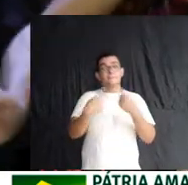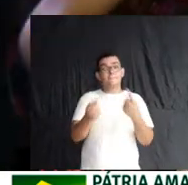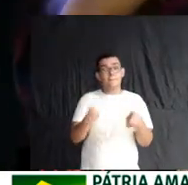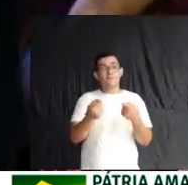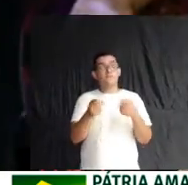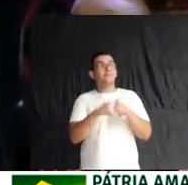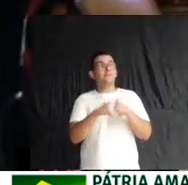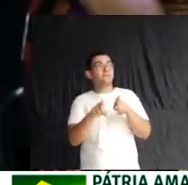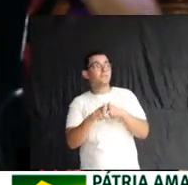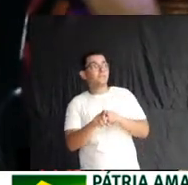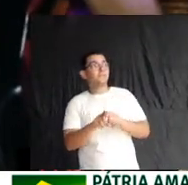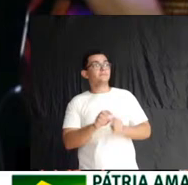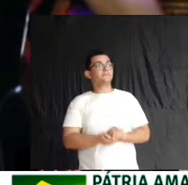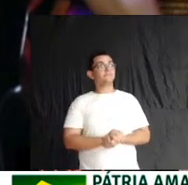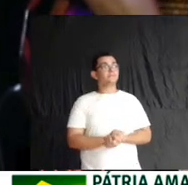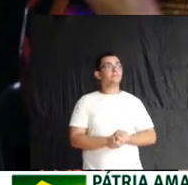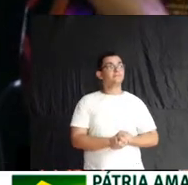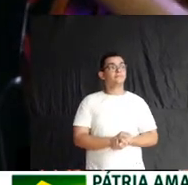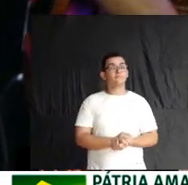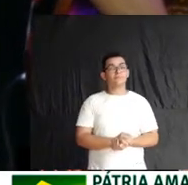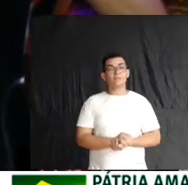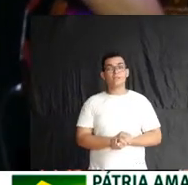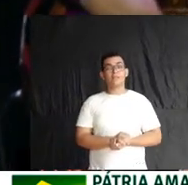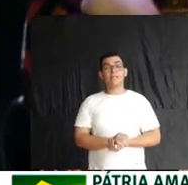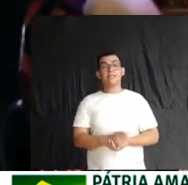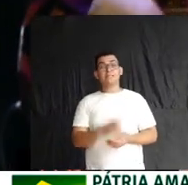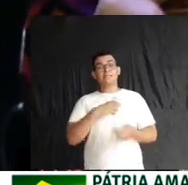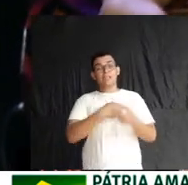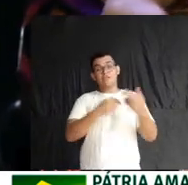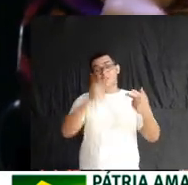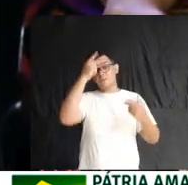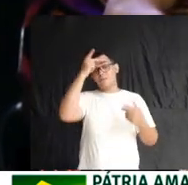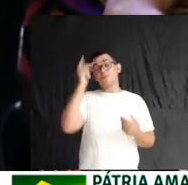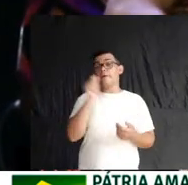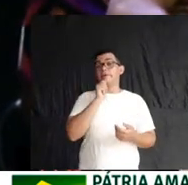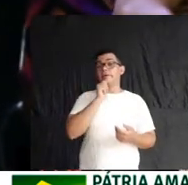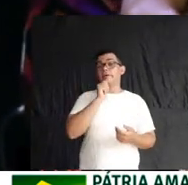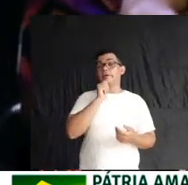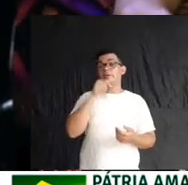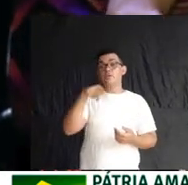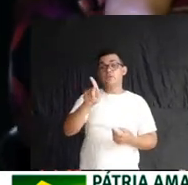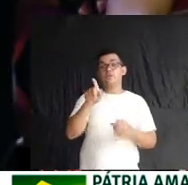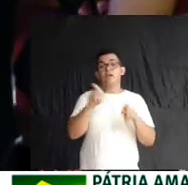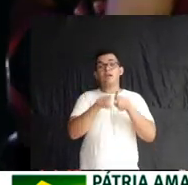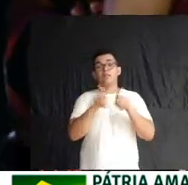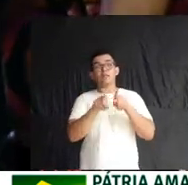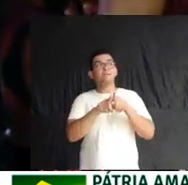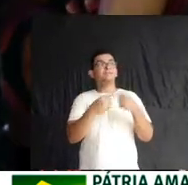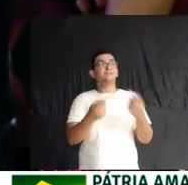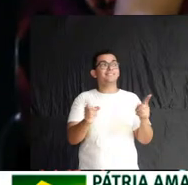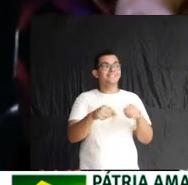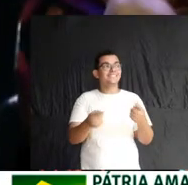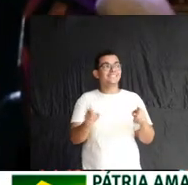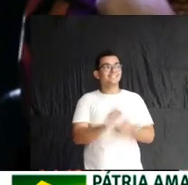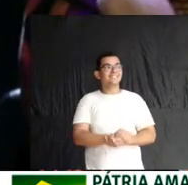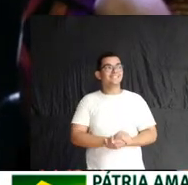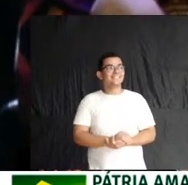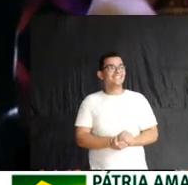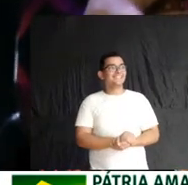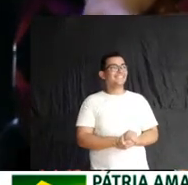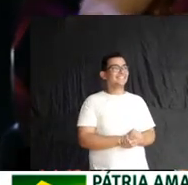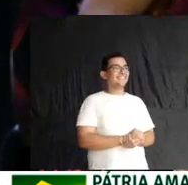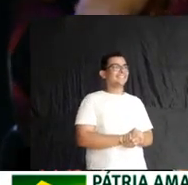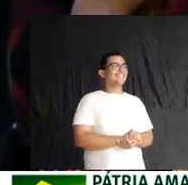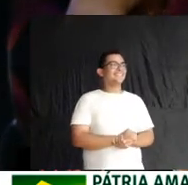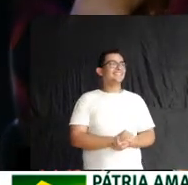já foi, Pato não foi ainda, galera aqui, tem uma galera aqui que ainda não foi. O Wesley também não foi, né, Wesley? Eu já te convidei. Já